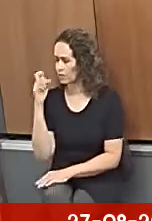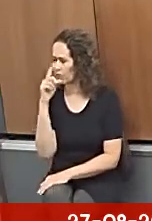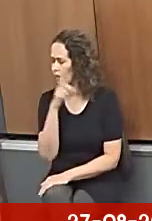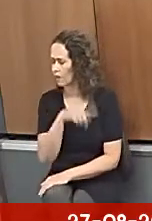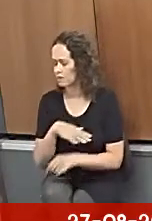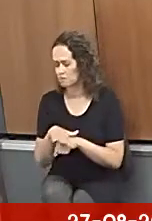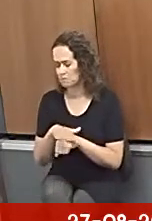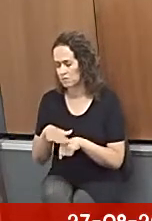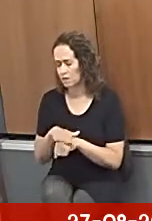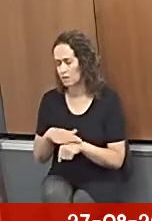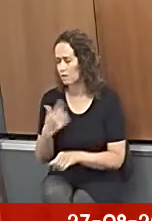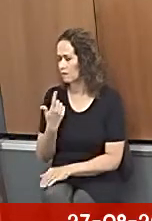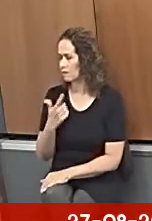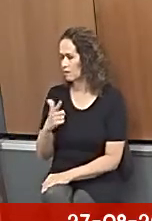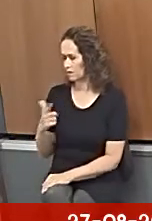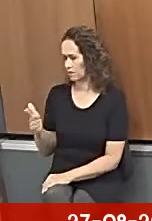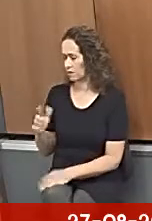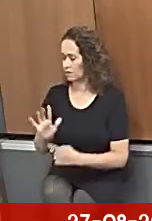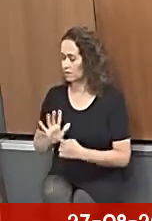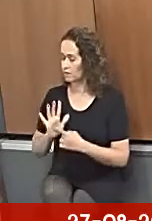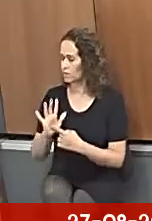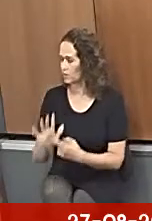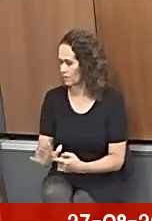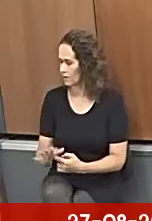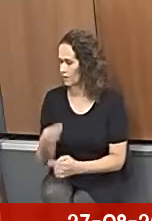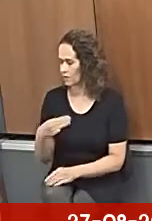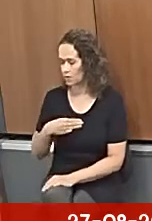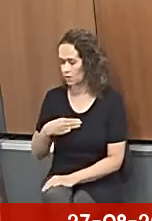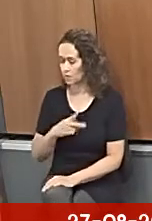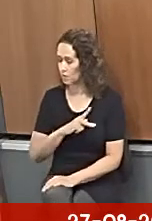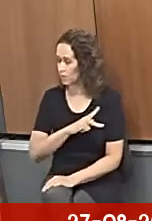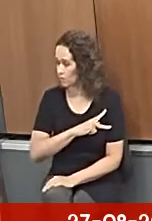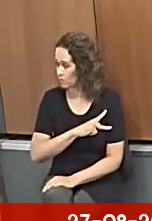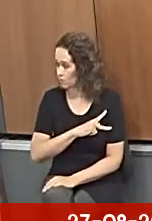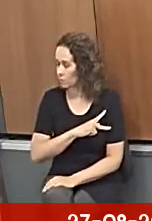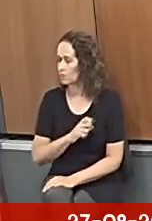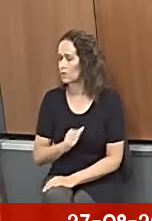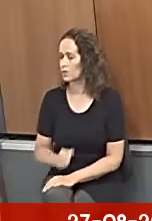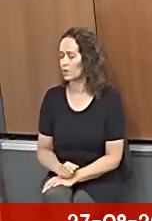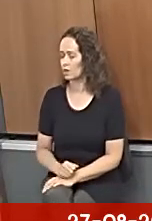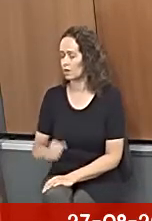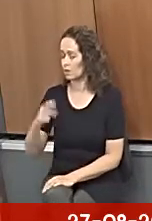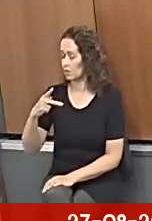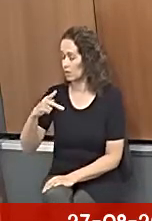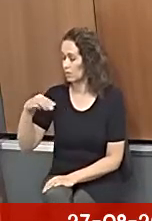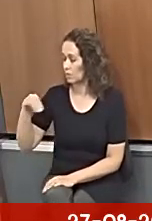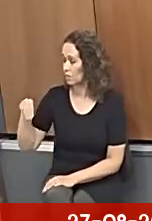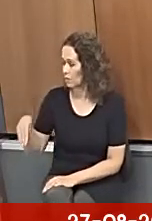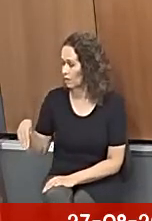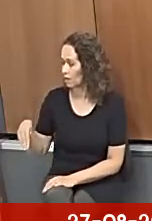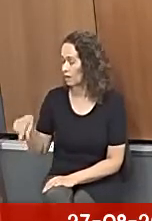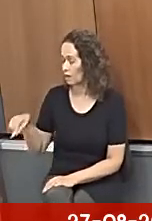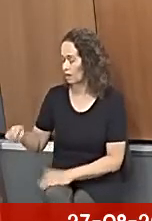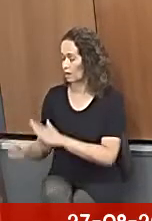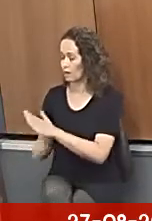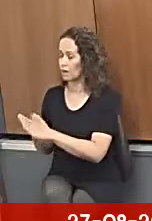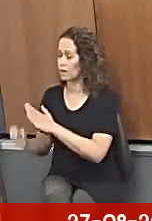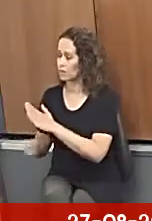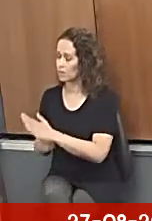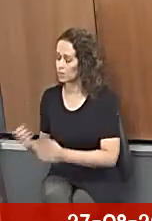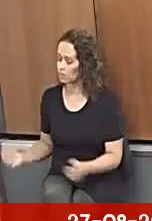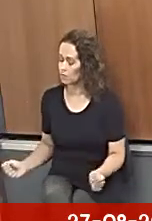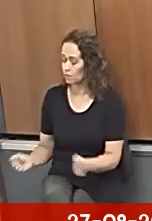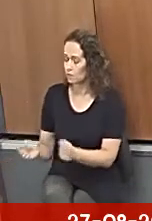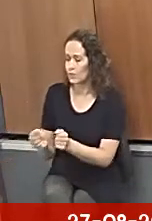conversar de trazer à mesa ao ministério público a defensoria pública a polícia militar a minas arena a gente pode tirar uma pequena